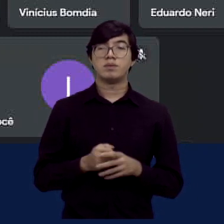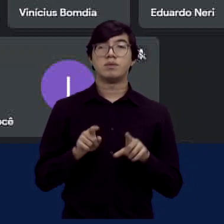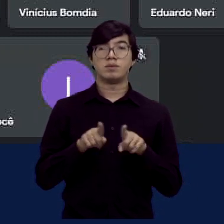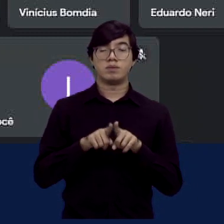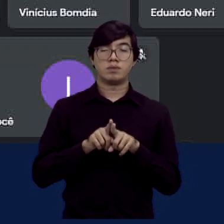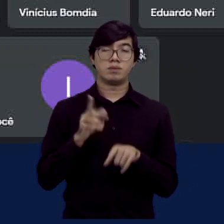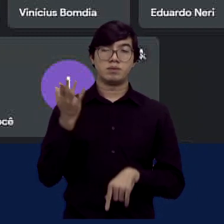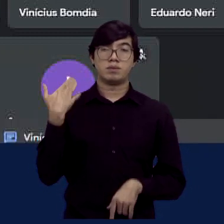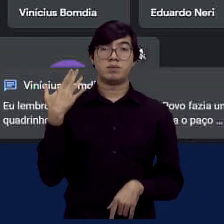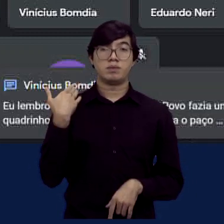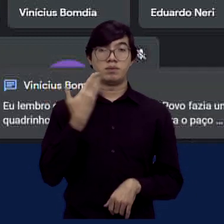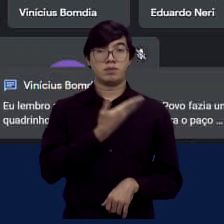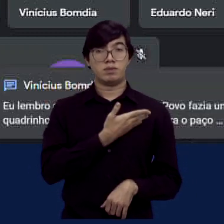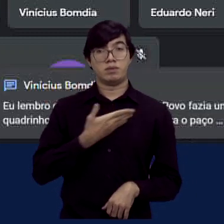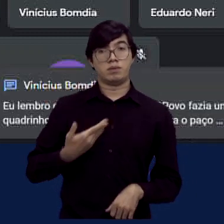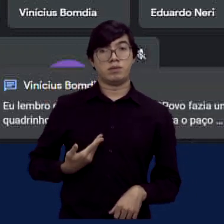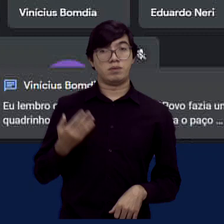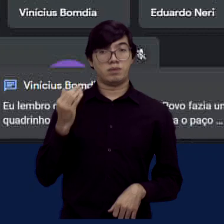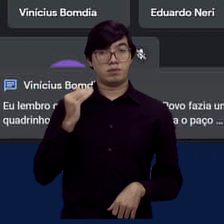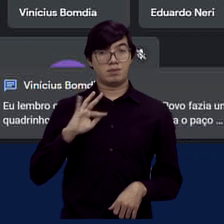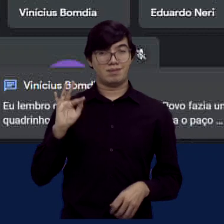gente teve,